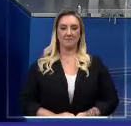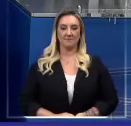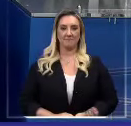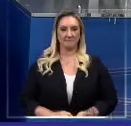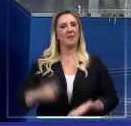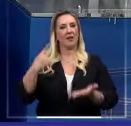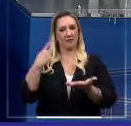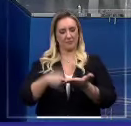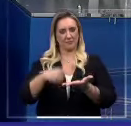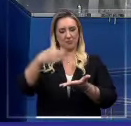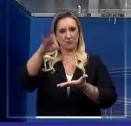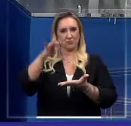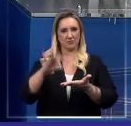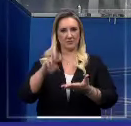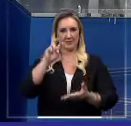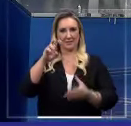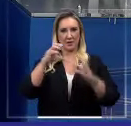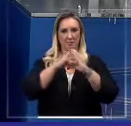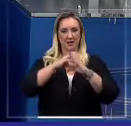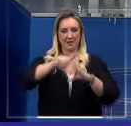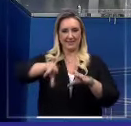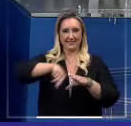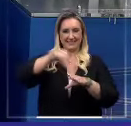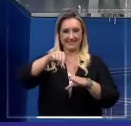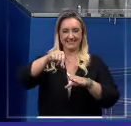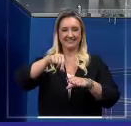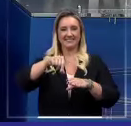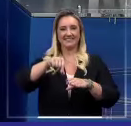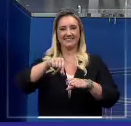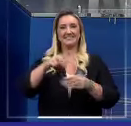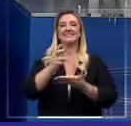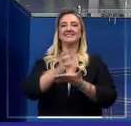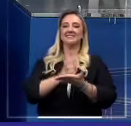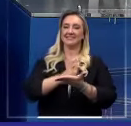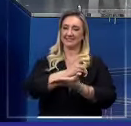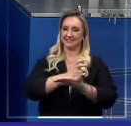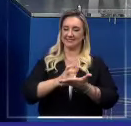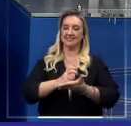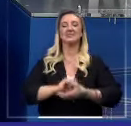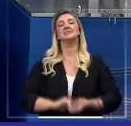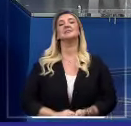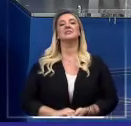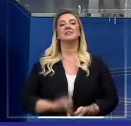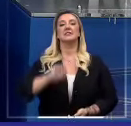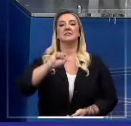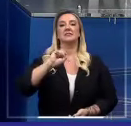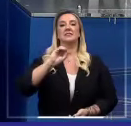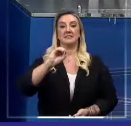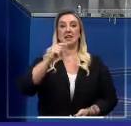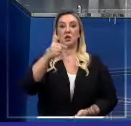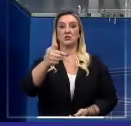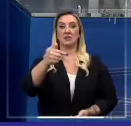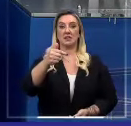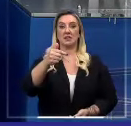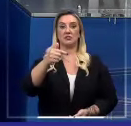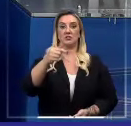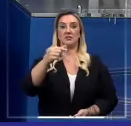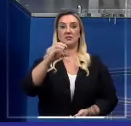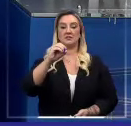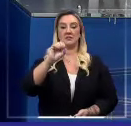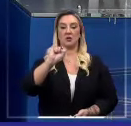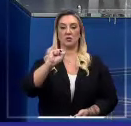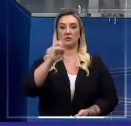Está na hora de conferir os cinco números sorteados no concurso 5.260 da Quina. 07,